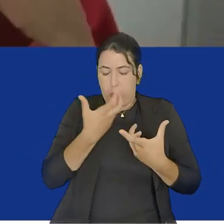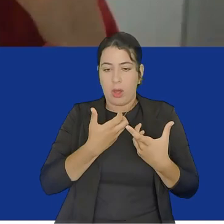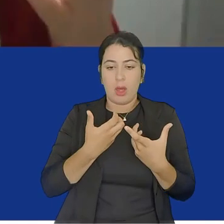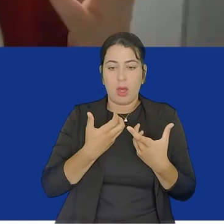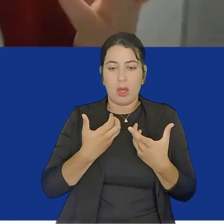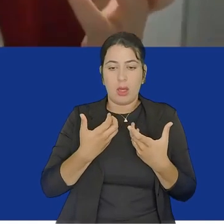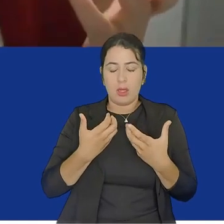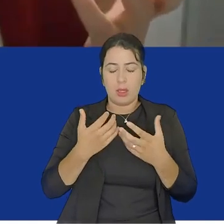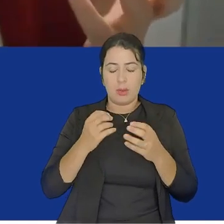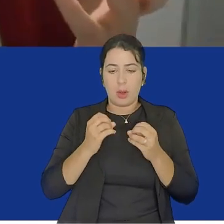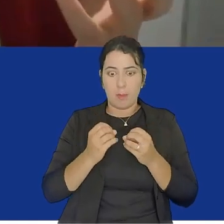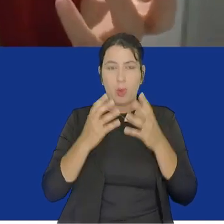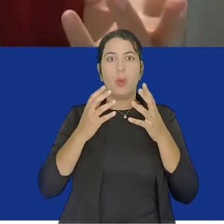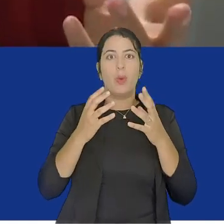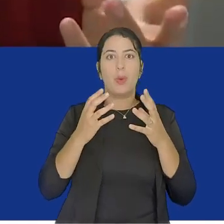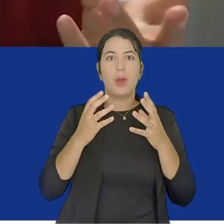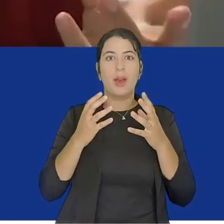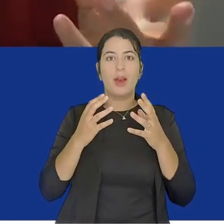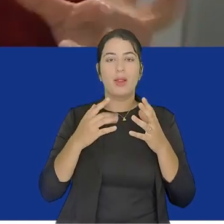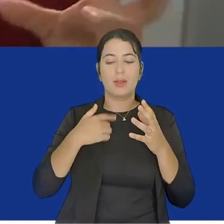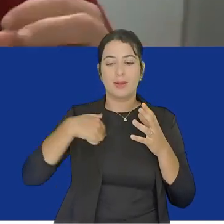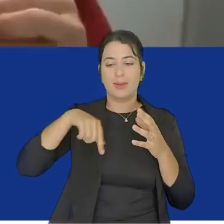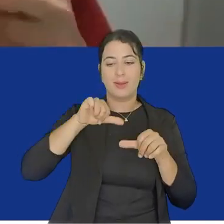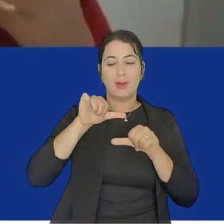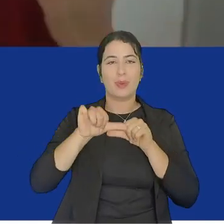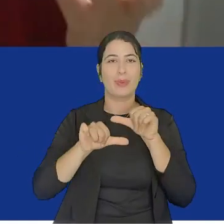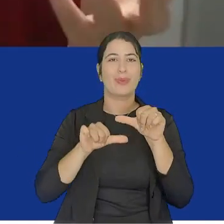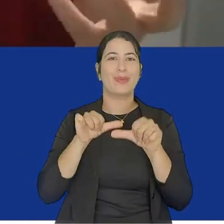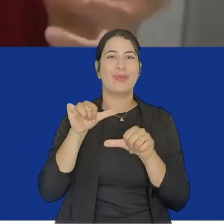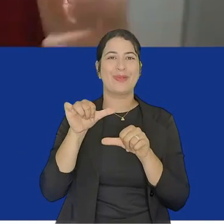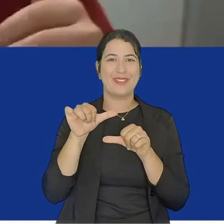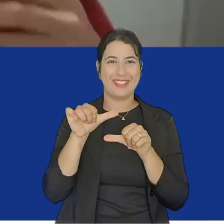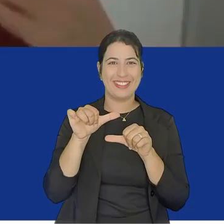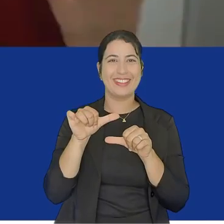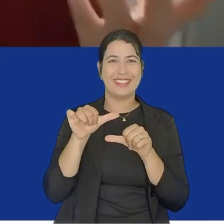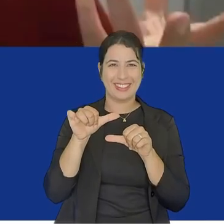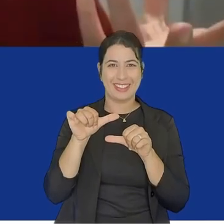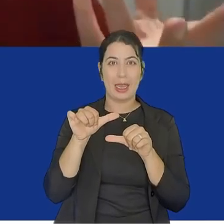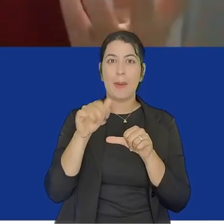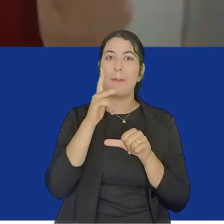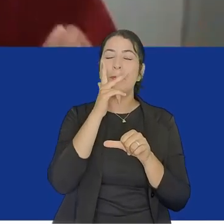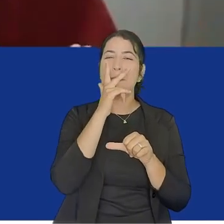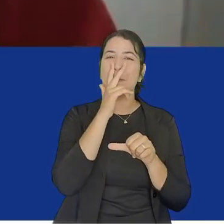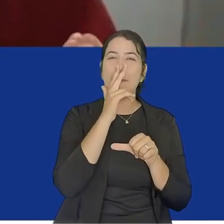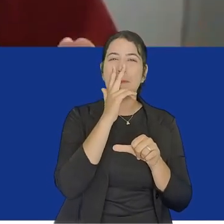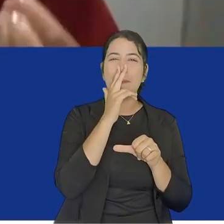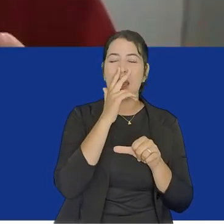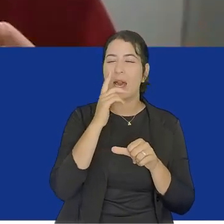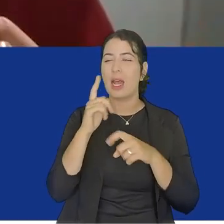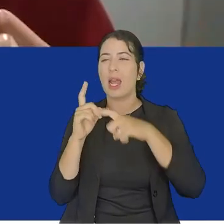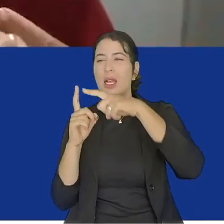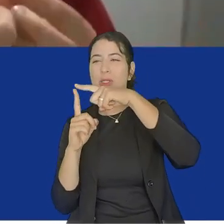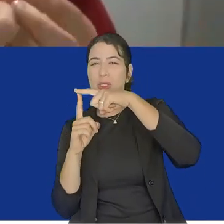a gente se transforma, né? Sofre uma metamorfose, vira uma outra coisa. E de um grão duro,